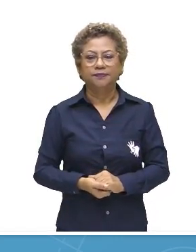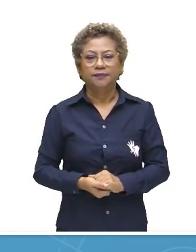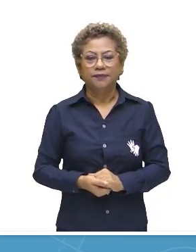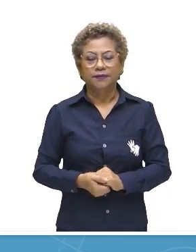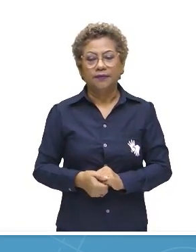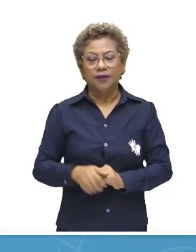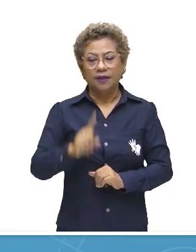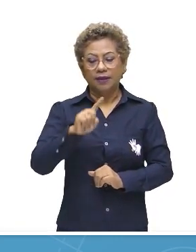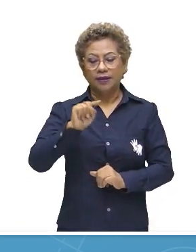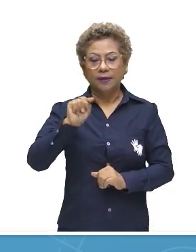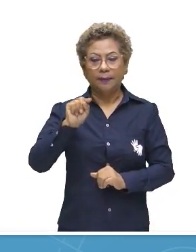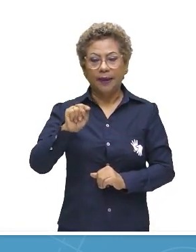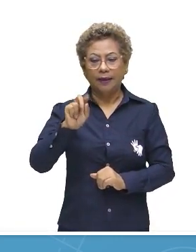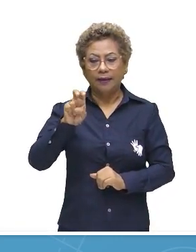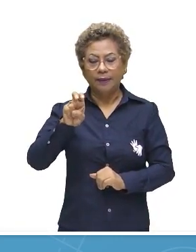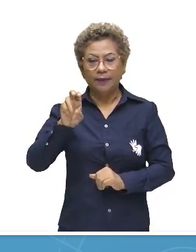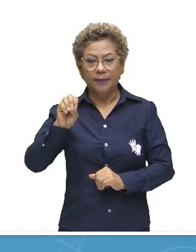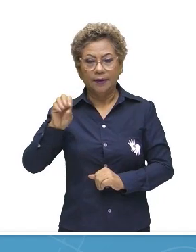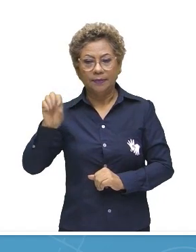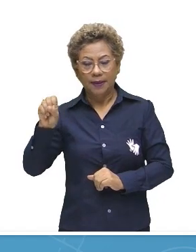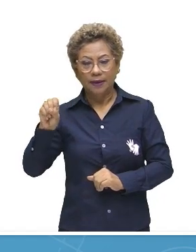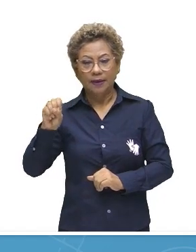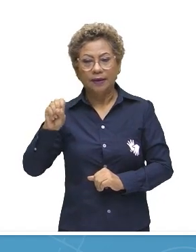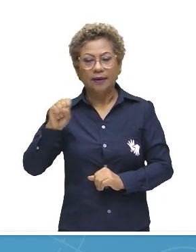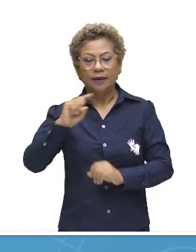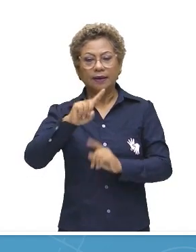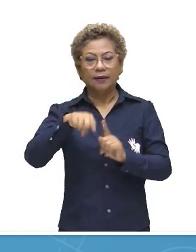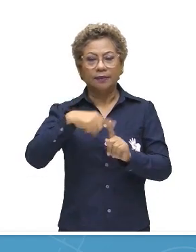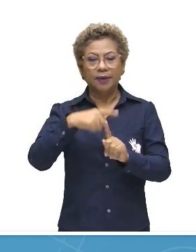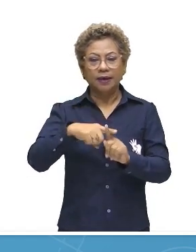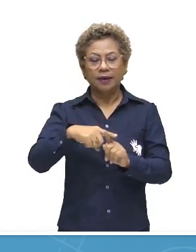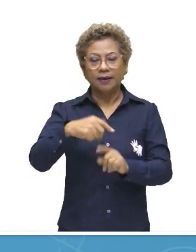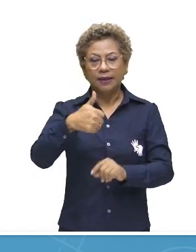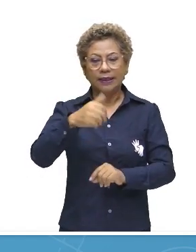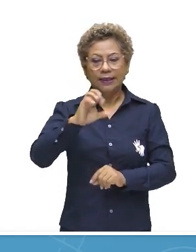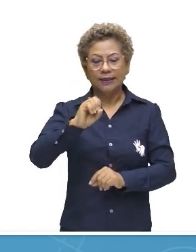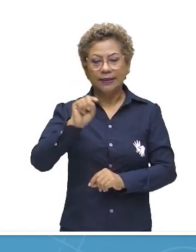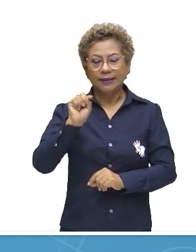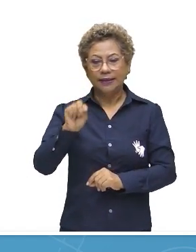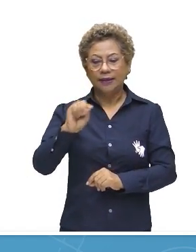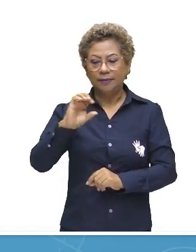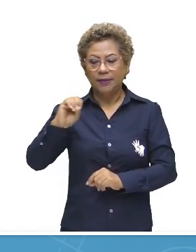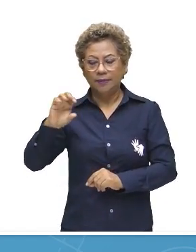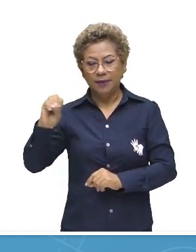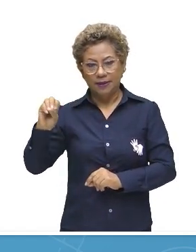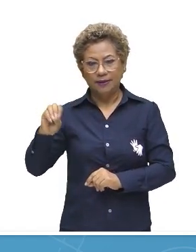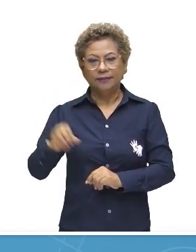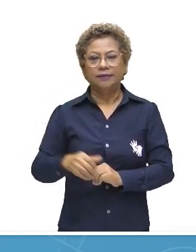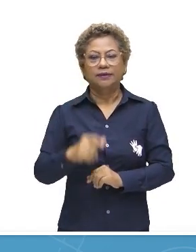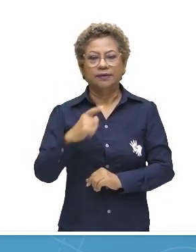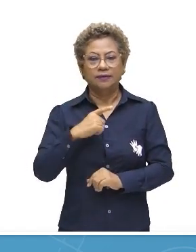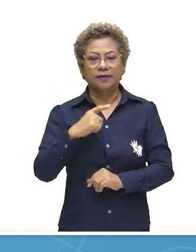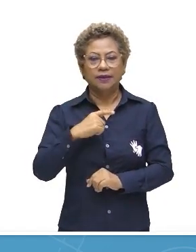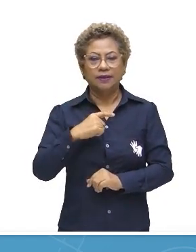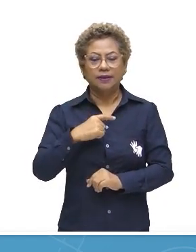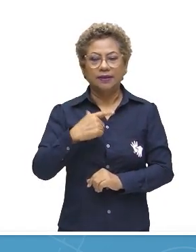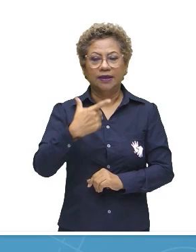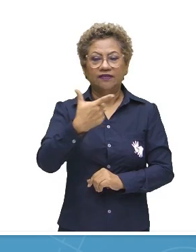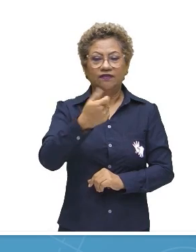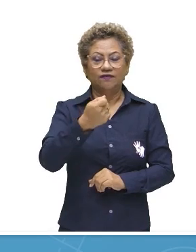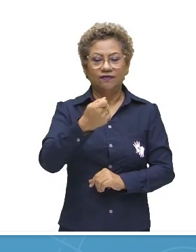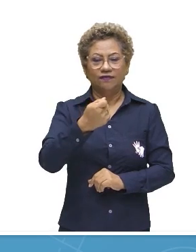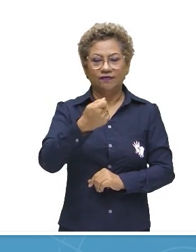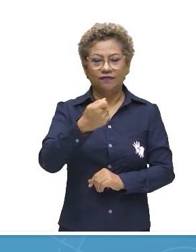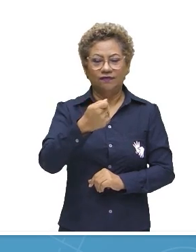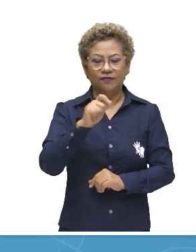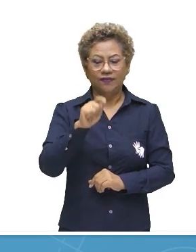agora 15 mil com mais 10 mil, que vai dar exatamente 25 mil litros, ok? Então essa daí